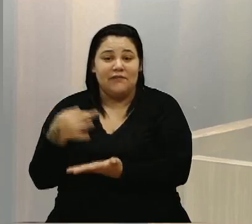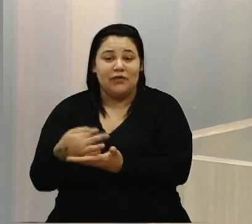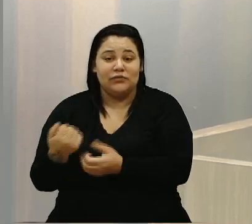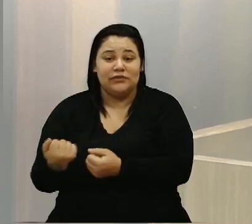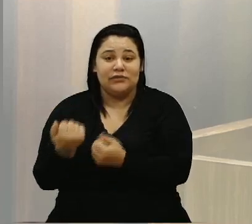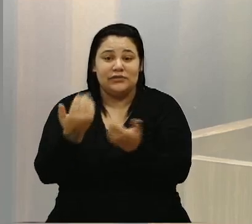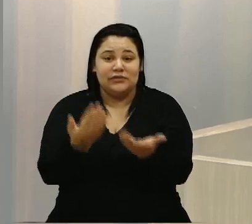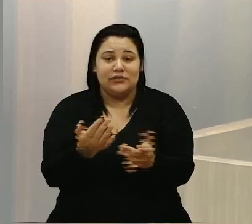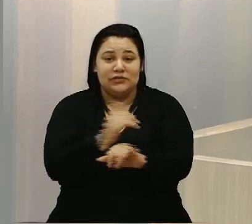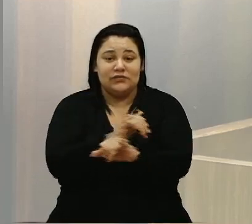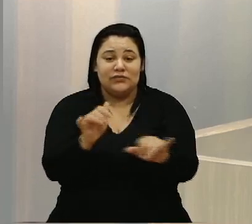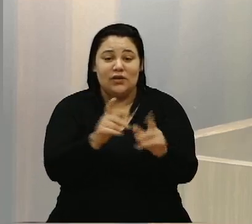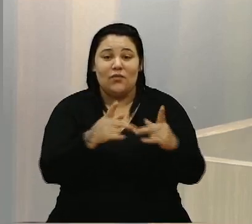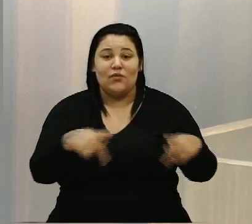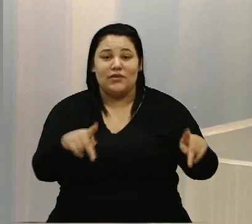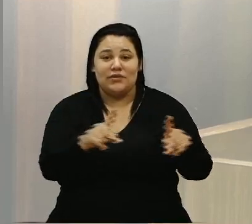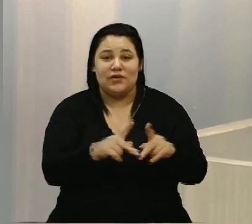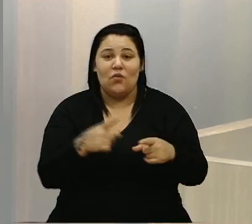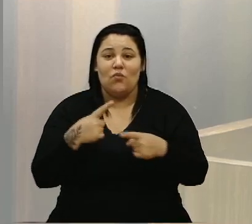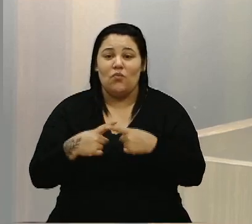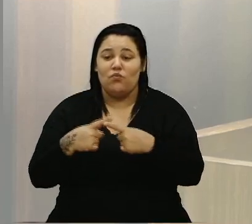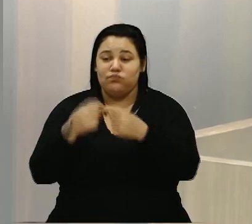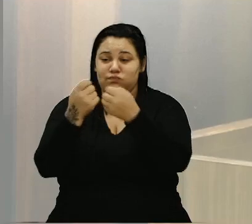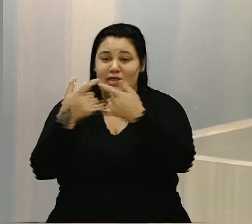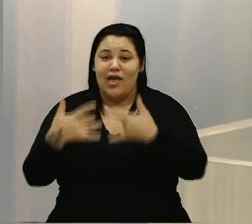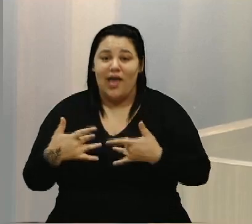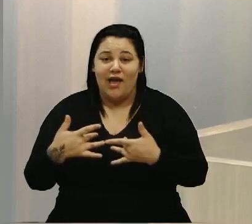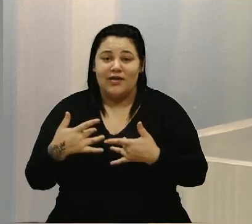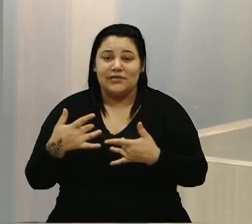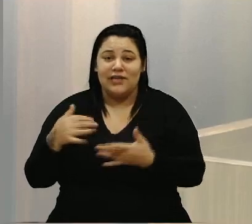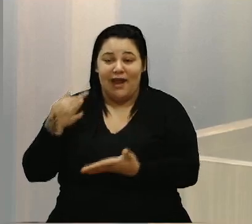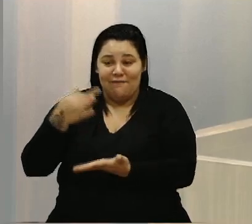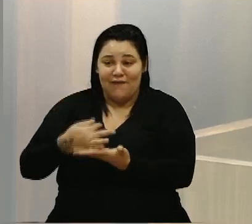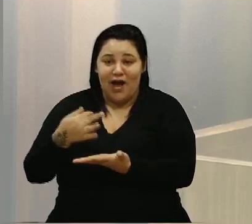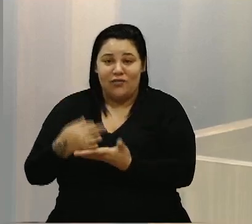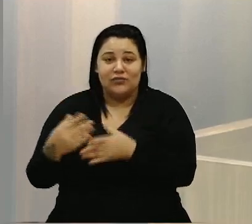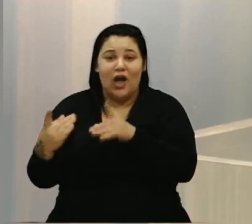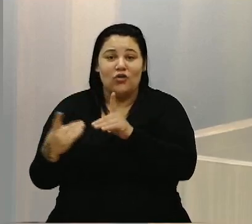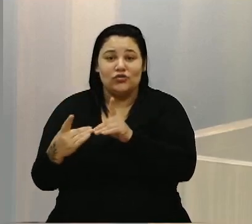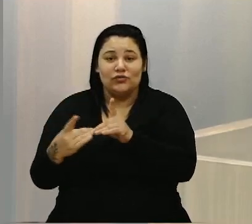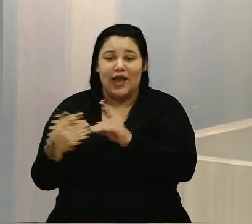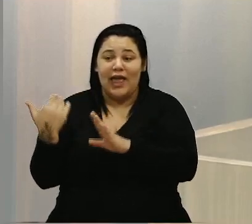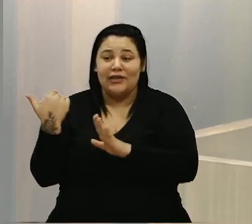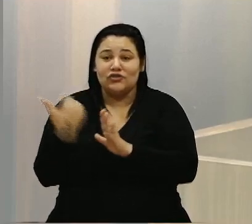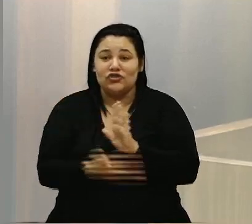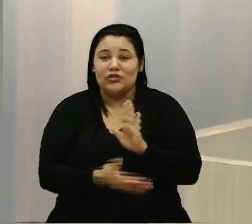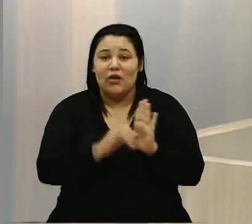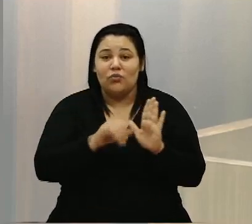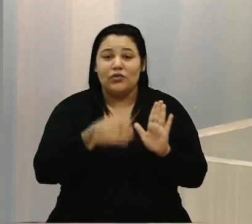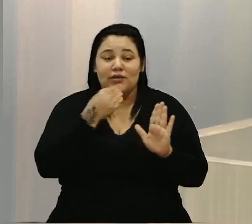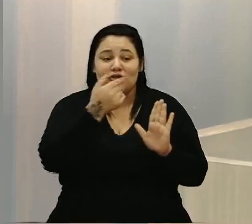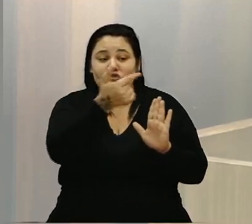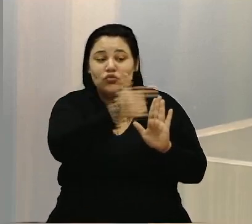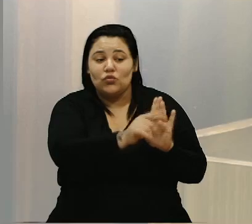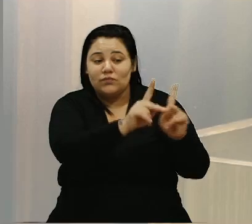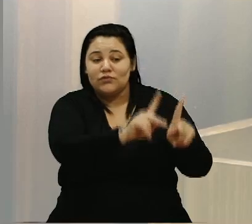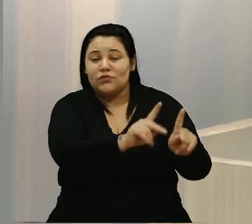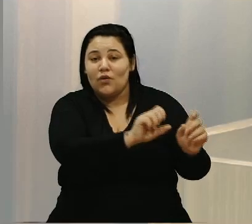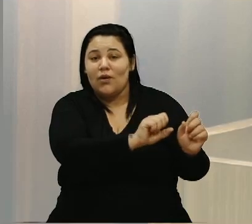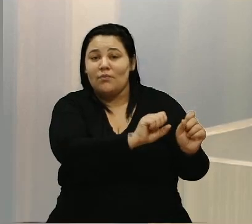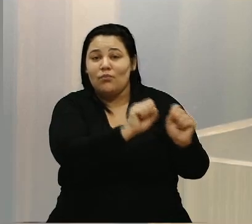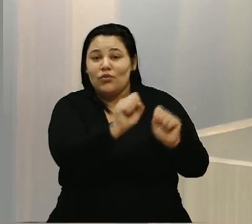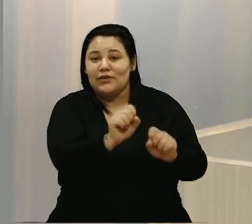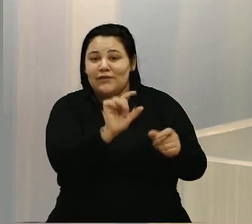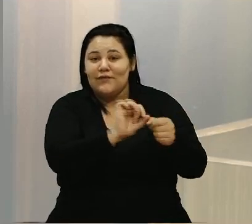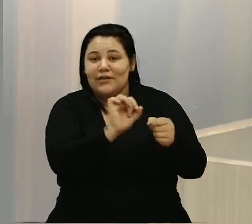informação à população de que quando ela falta uma consulta, ela tira a oportunidade de que outra pessoa possa